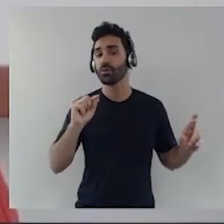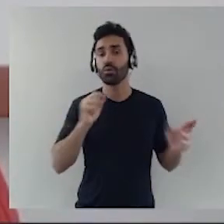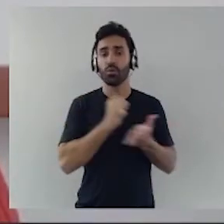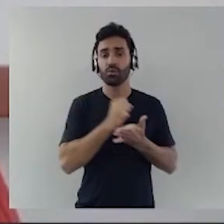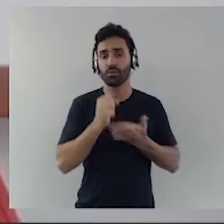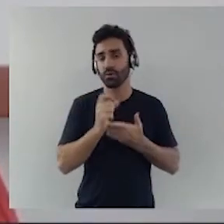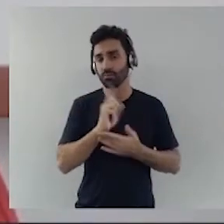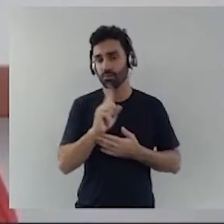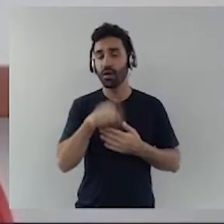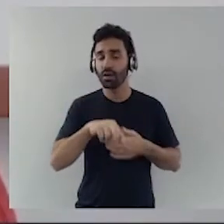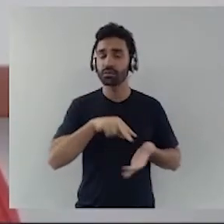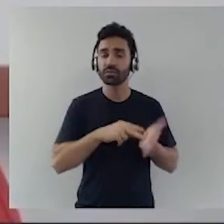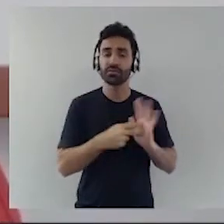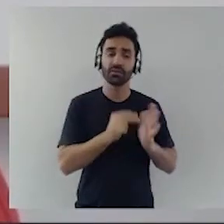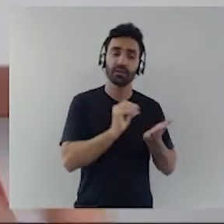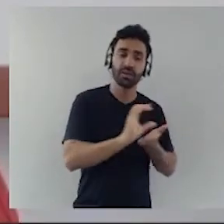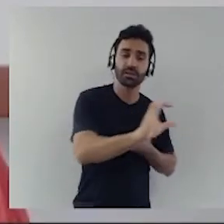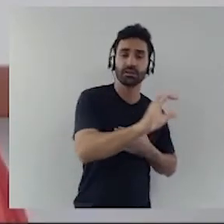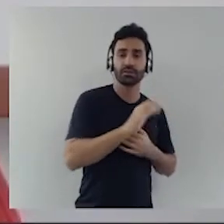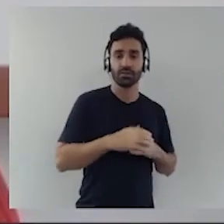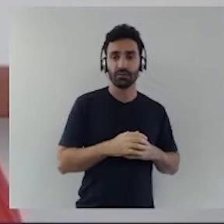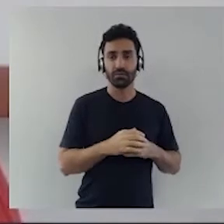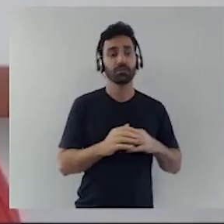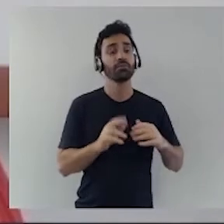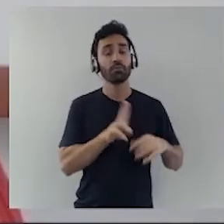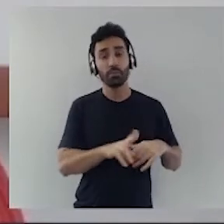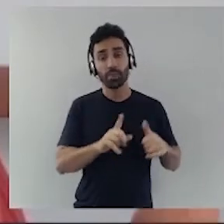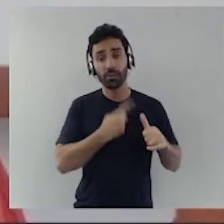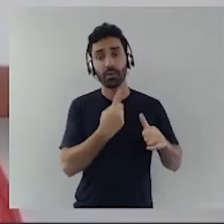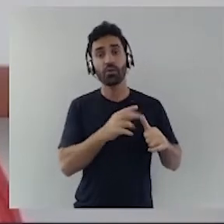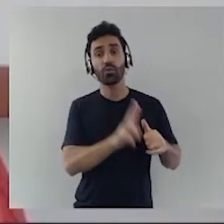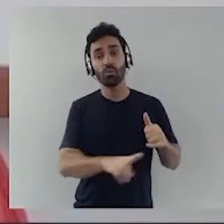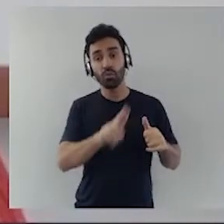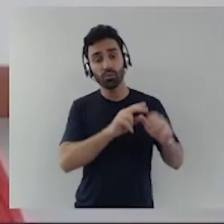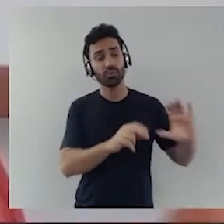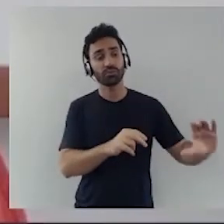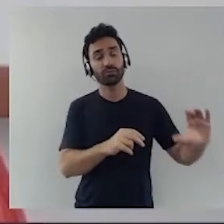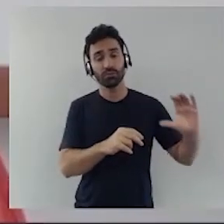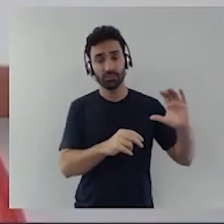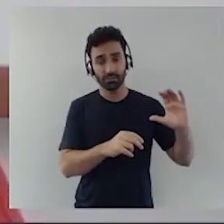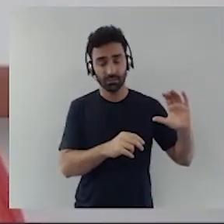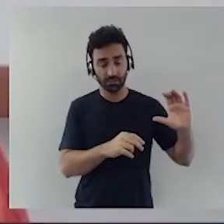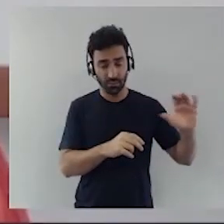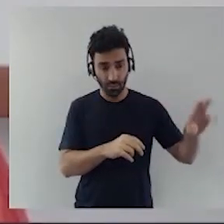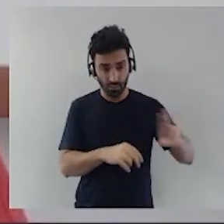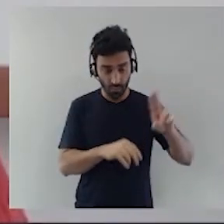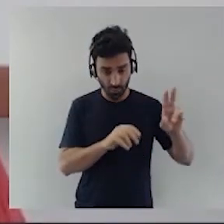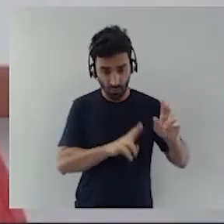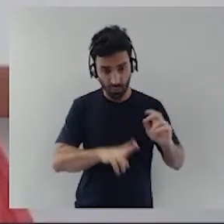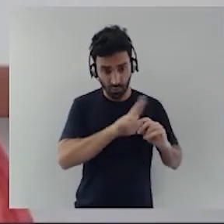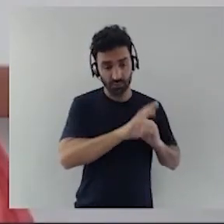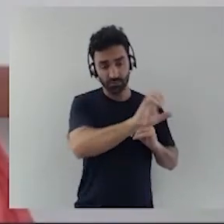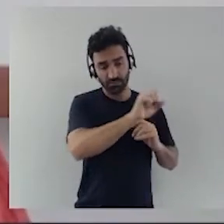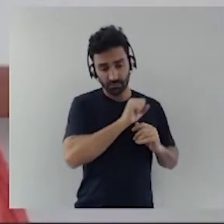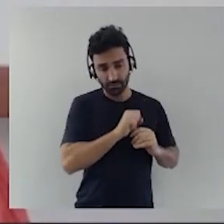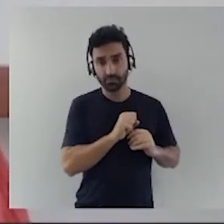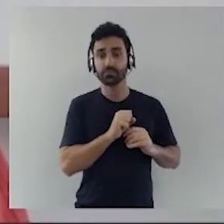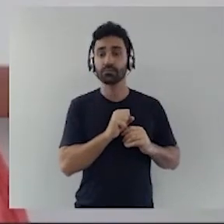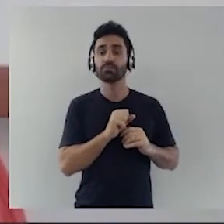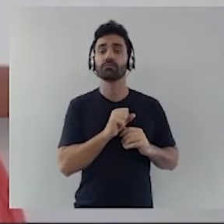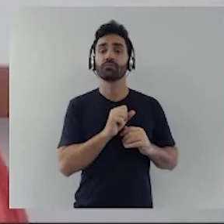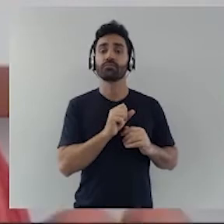indenização e ela a cidade depois depois do uso e ela deve ser justa portanto não é confisco med nós